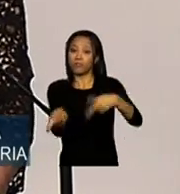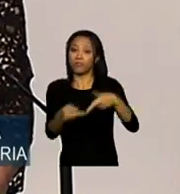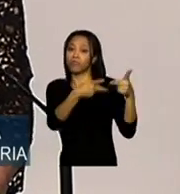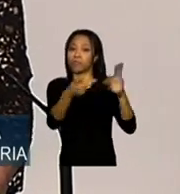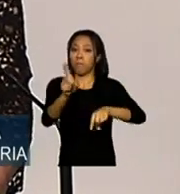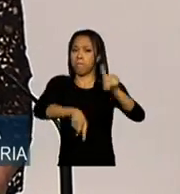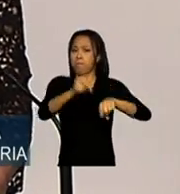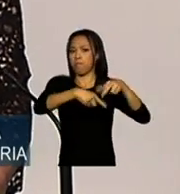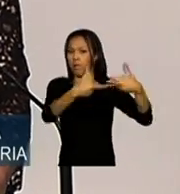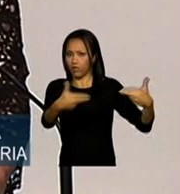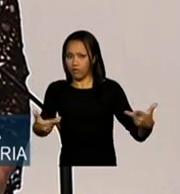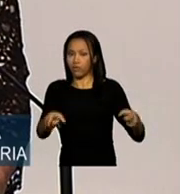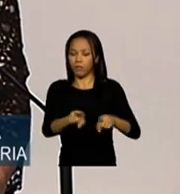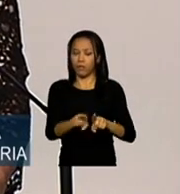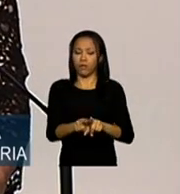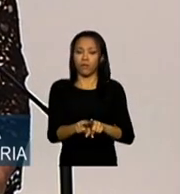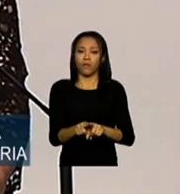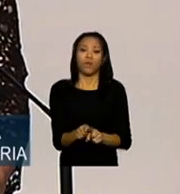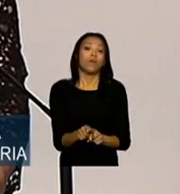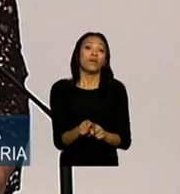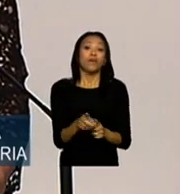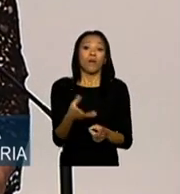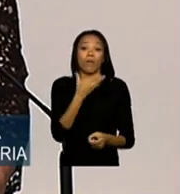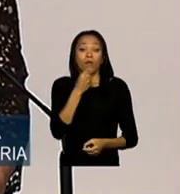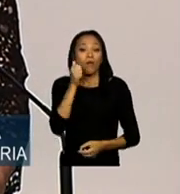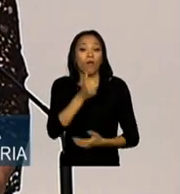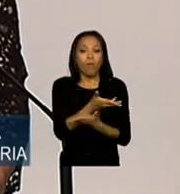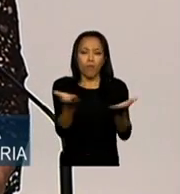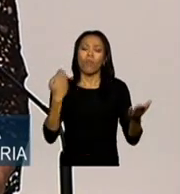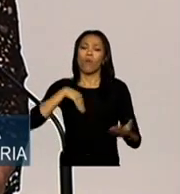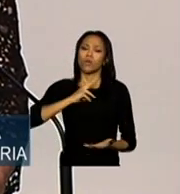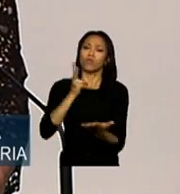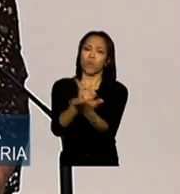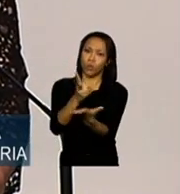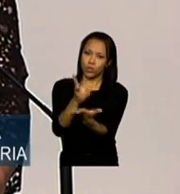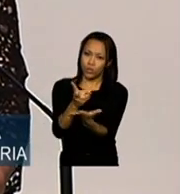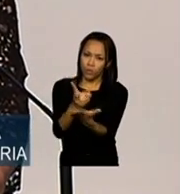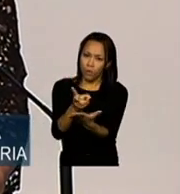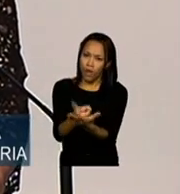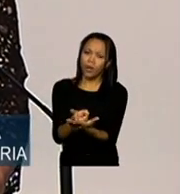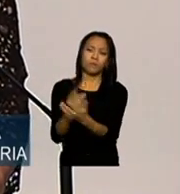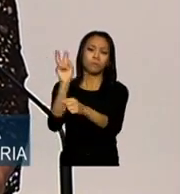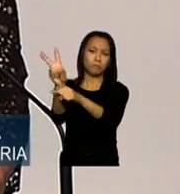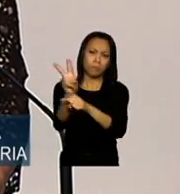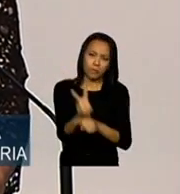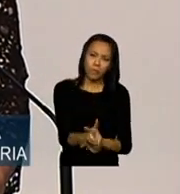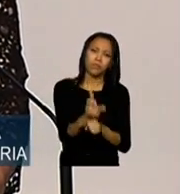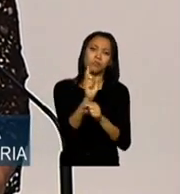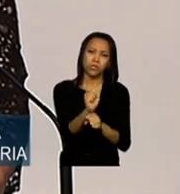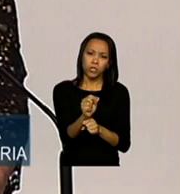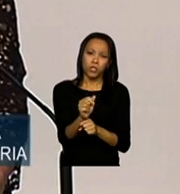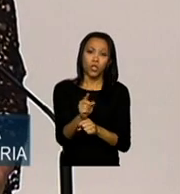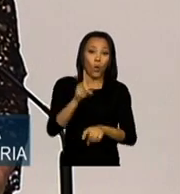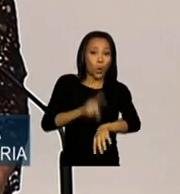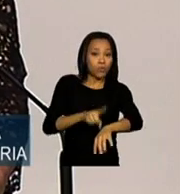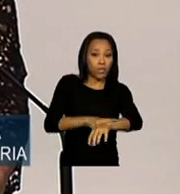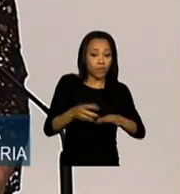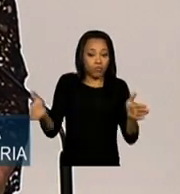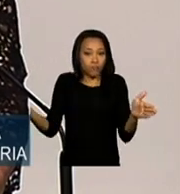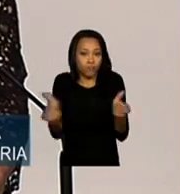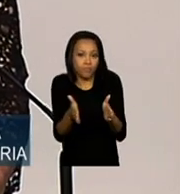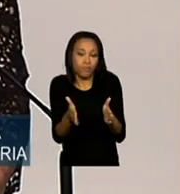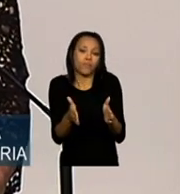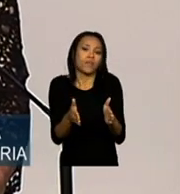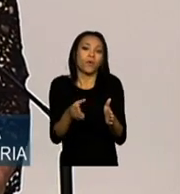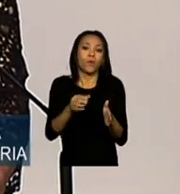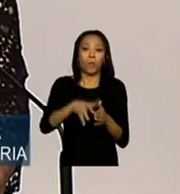Senhoras e senhores, temos garantido crédito para a indústria em condições adequadas de prazo e custo. O PSI é